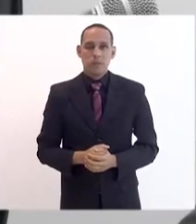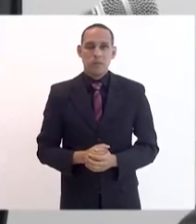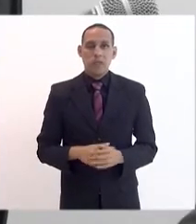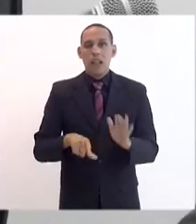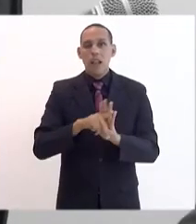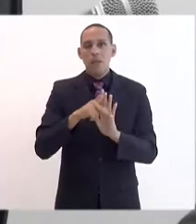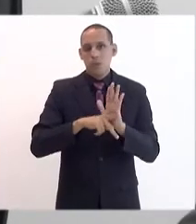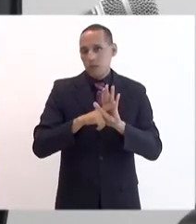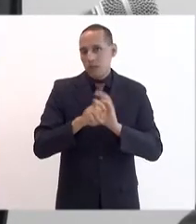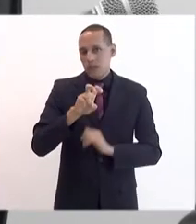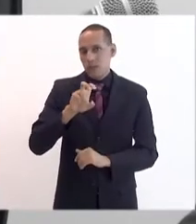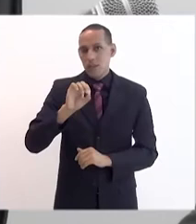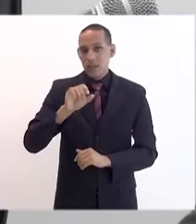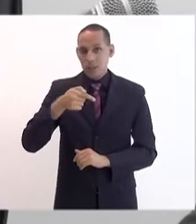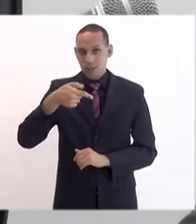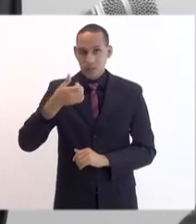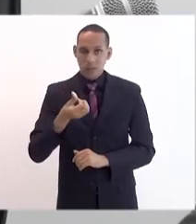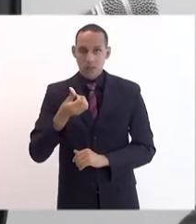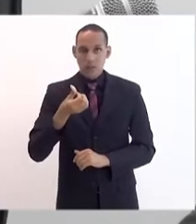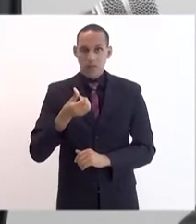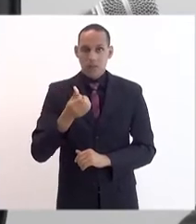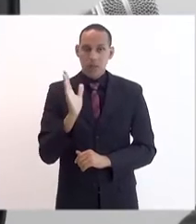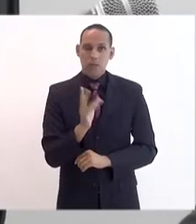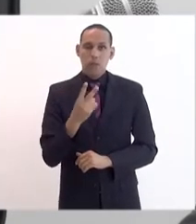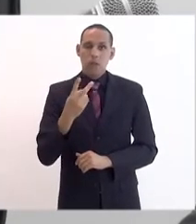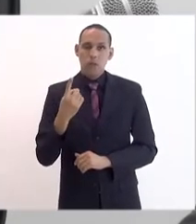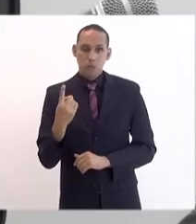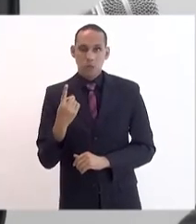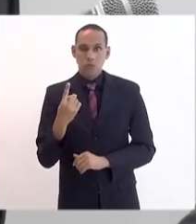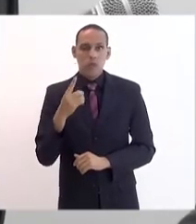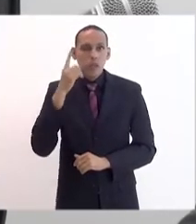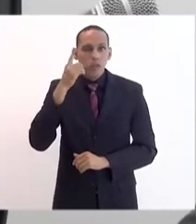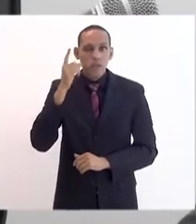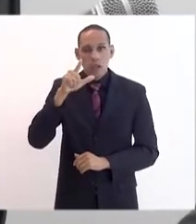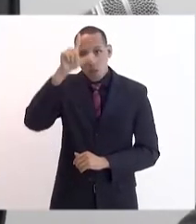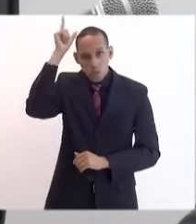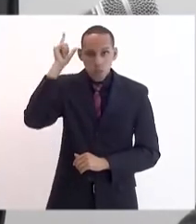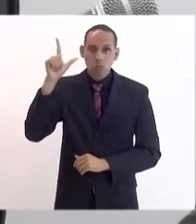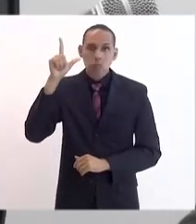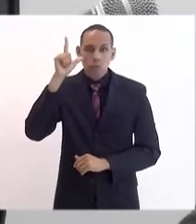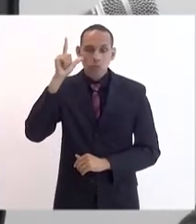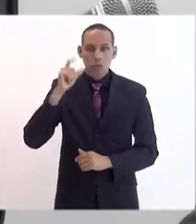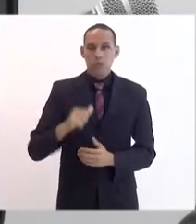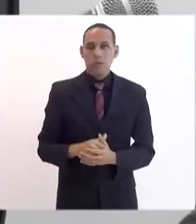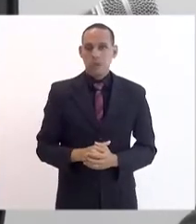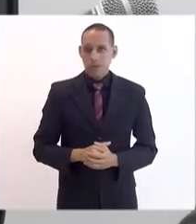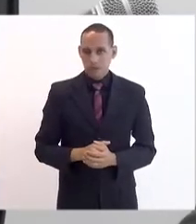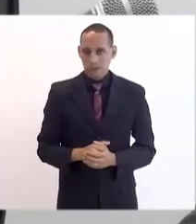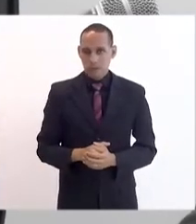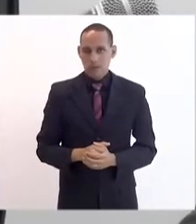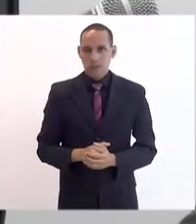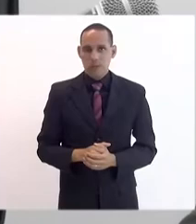Projeto de lei 5076, de 2021, de autoria dos deputados Luiz Paulo e Lucinha.